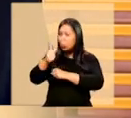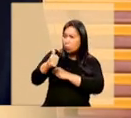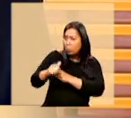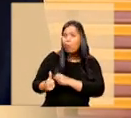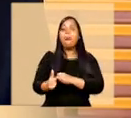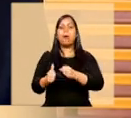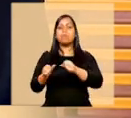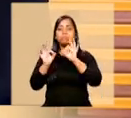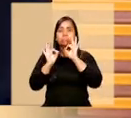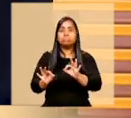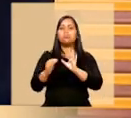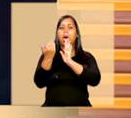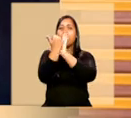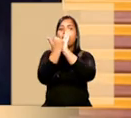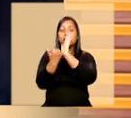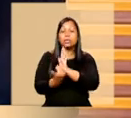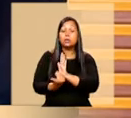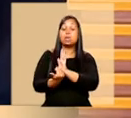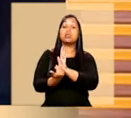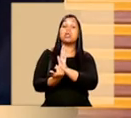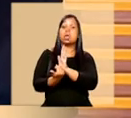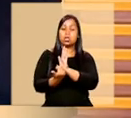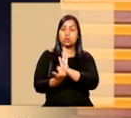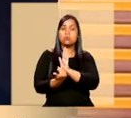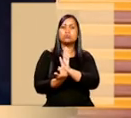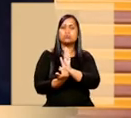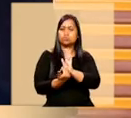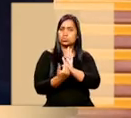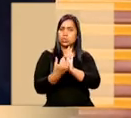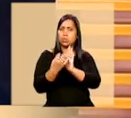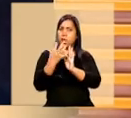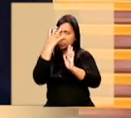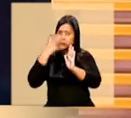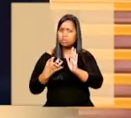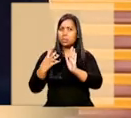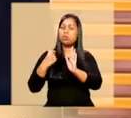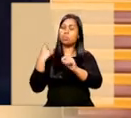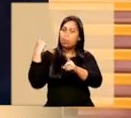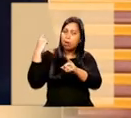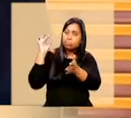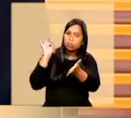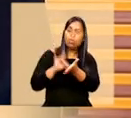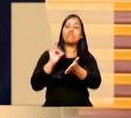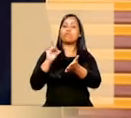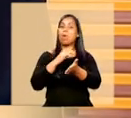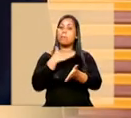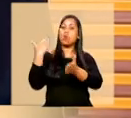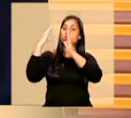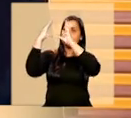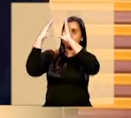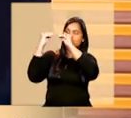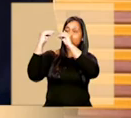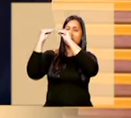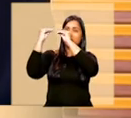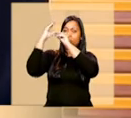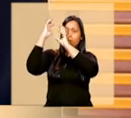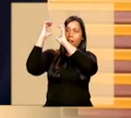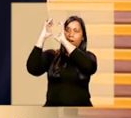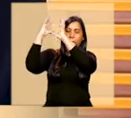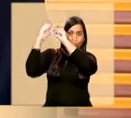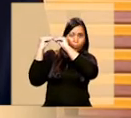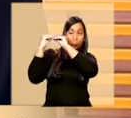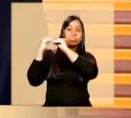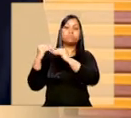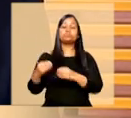esse protocolo e estabeleceu critérios mais rígidos para confirmar realmente a morte cefálica. Então, hoje é o